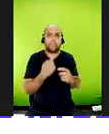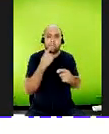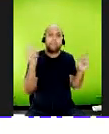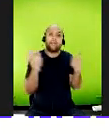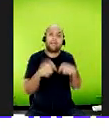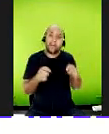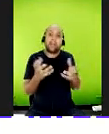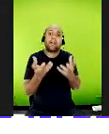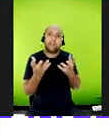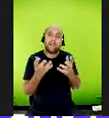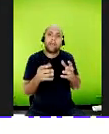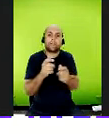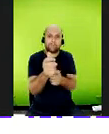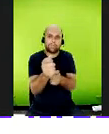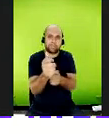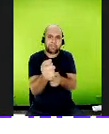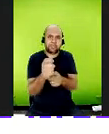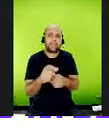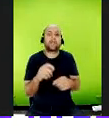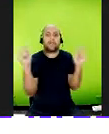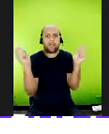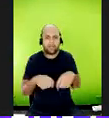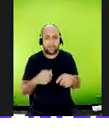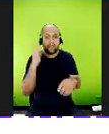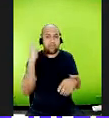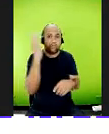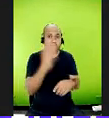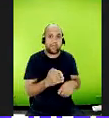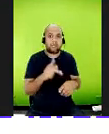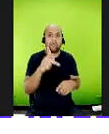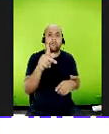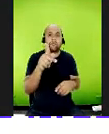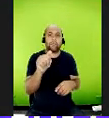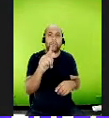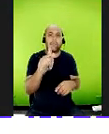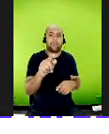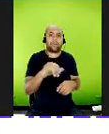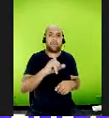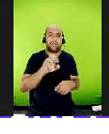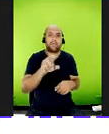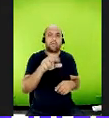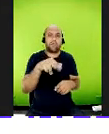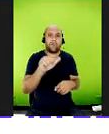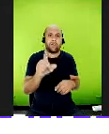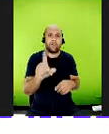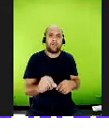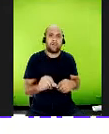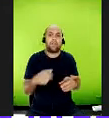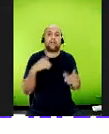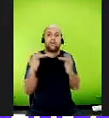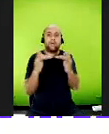foram quer Cold só eu quero Cold vocês vão direto para páginas do jornada deixo aqui também os meus